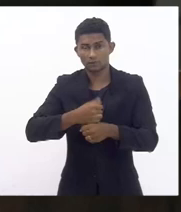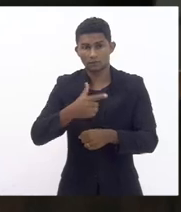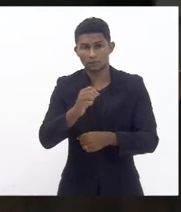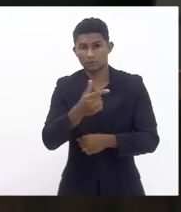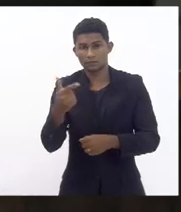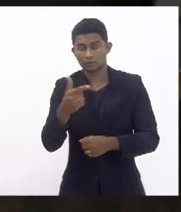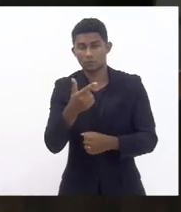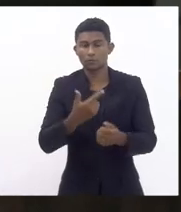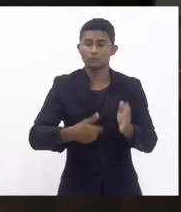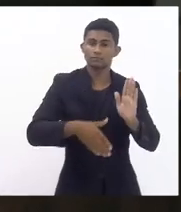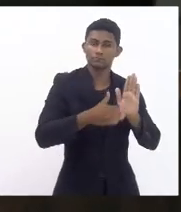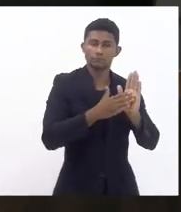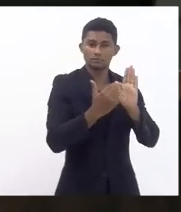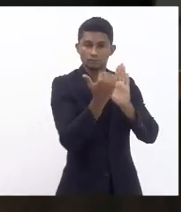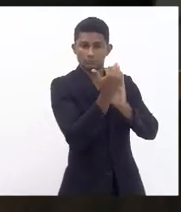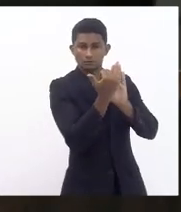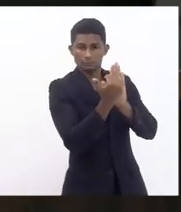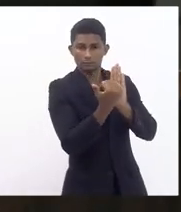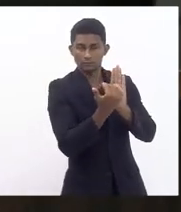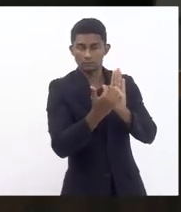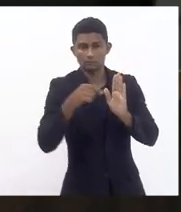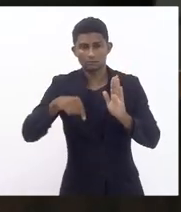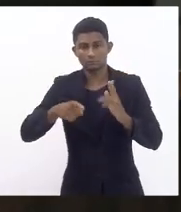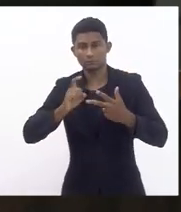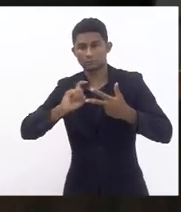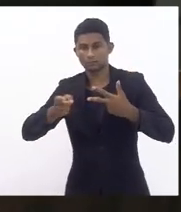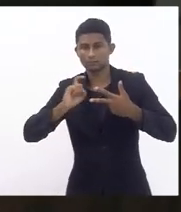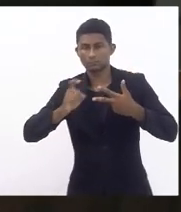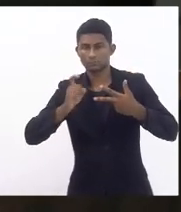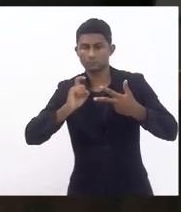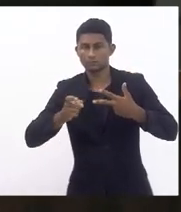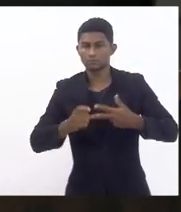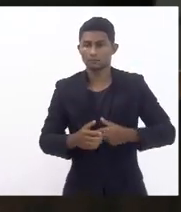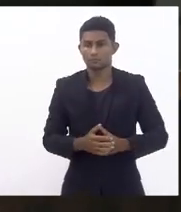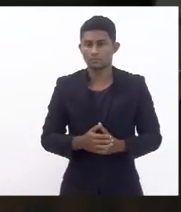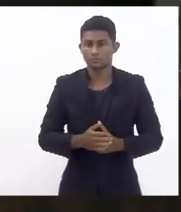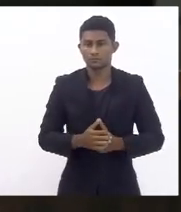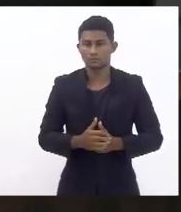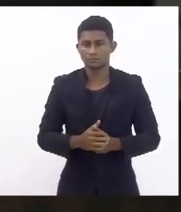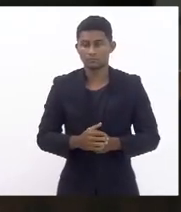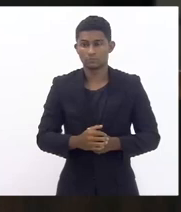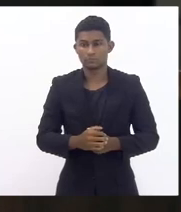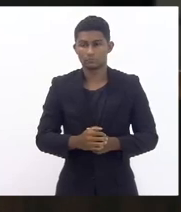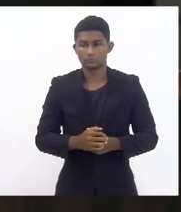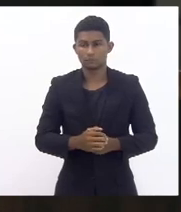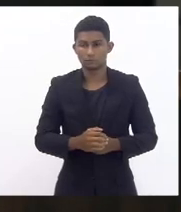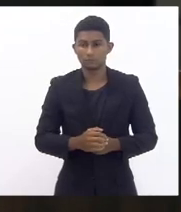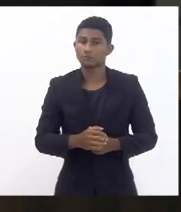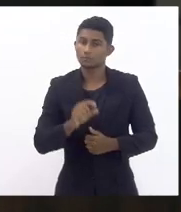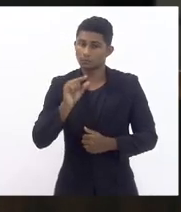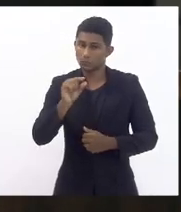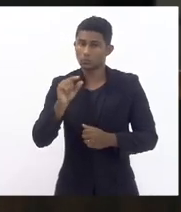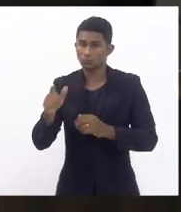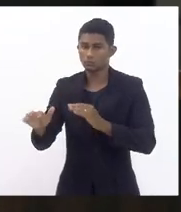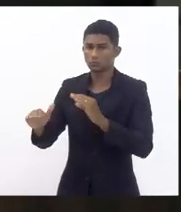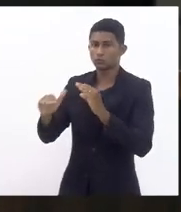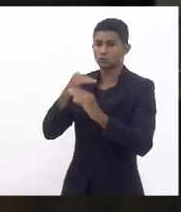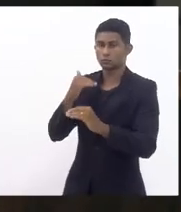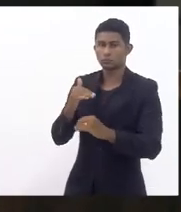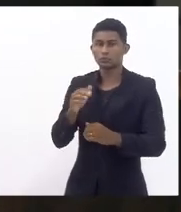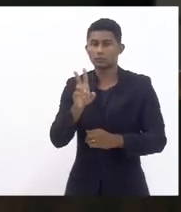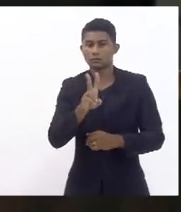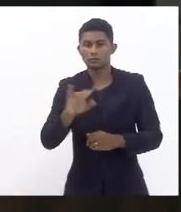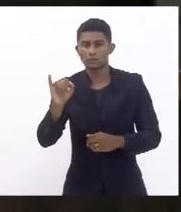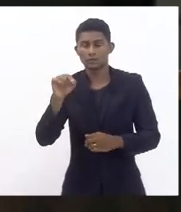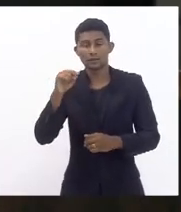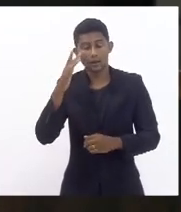uma mensagem do Executivo. A mensagem chegou agora há pouco e será